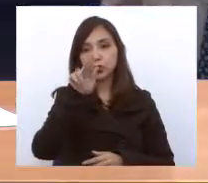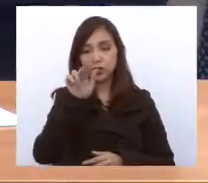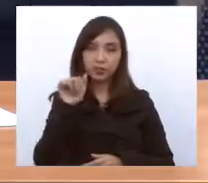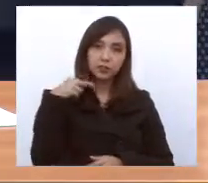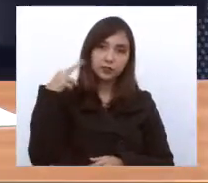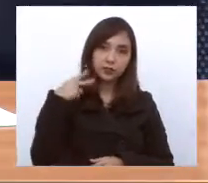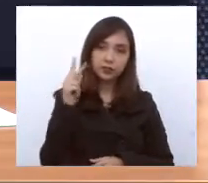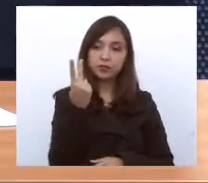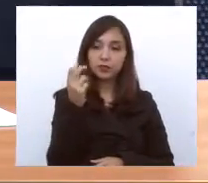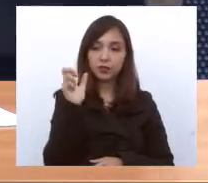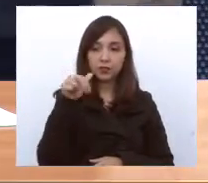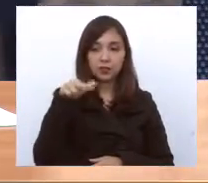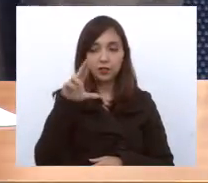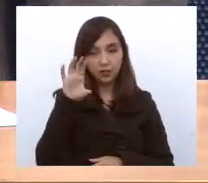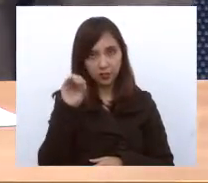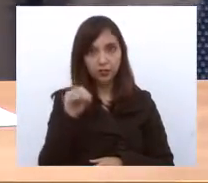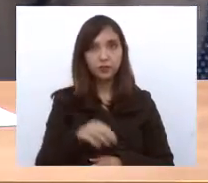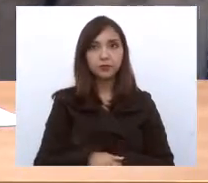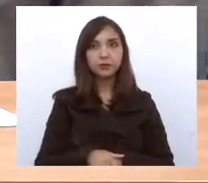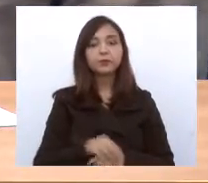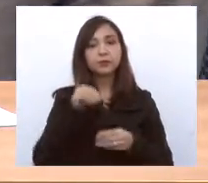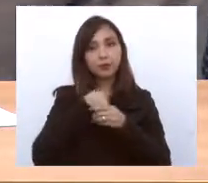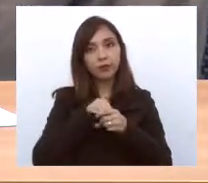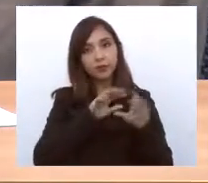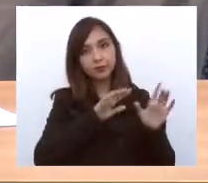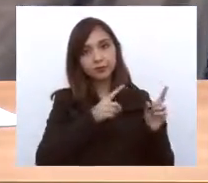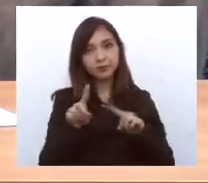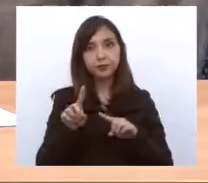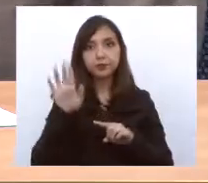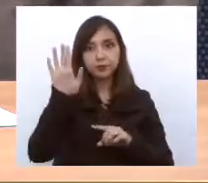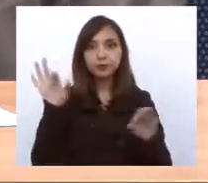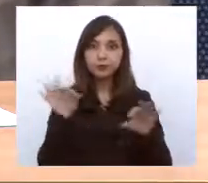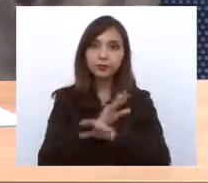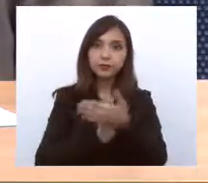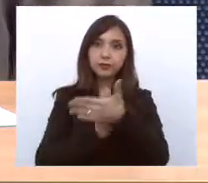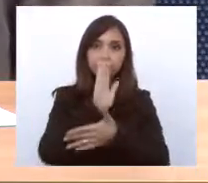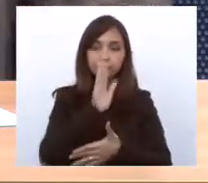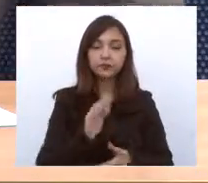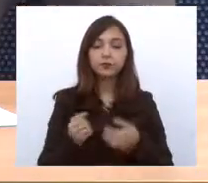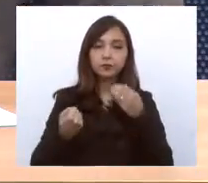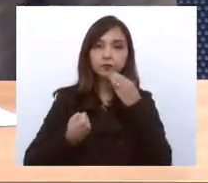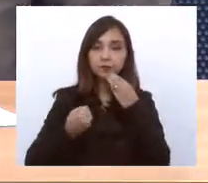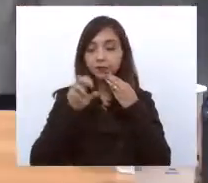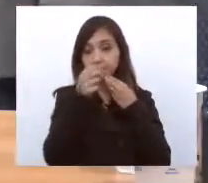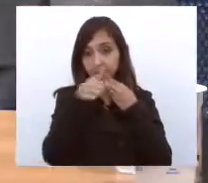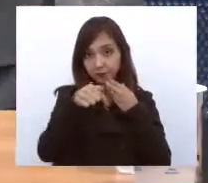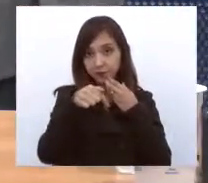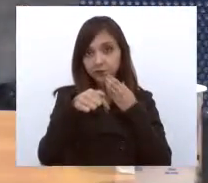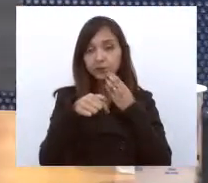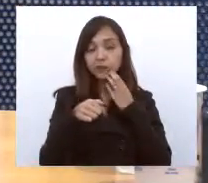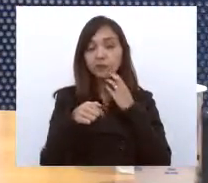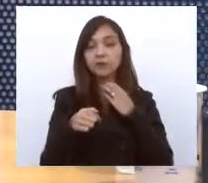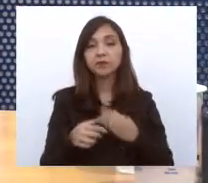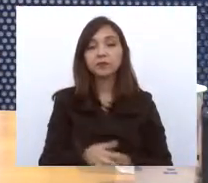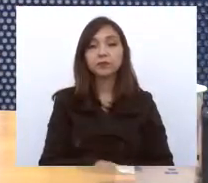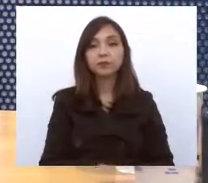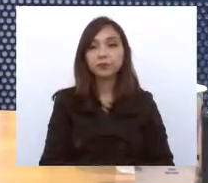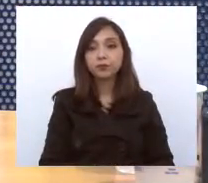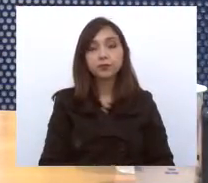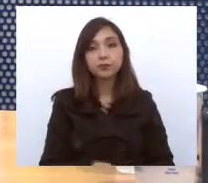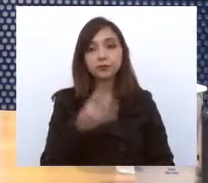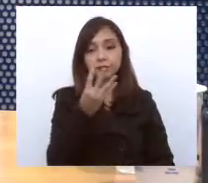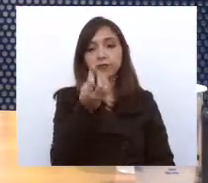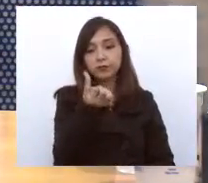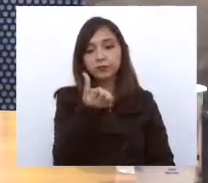Em discussão, encerrada a discussão e votação. Os vereadores favoráveis permaneçam em comissão, os contrários manifestem. Encerrada a votação, aprovada, encaminhe-se. Item 7º. Leitura, discussão e votação do